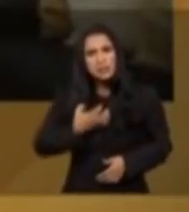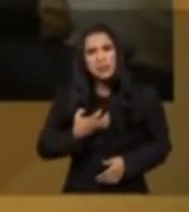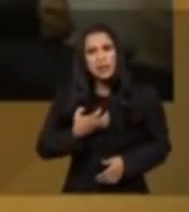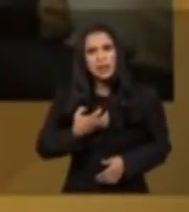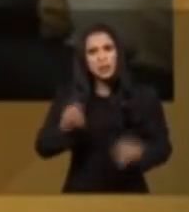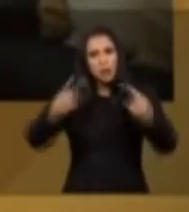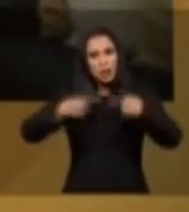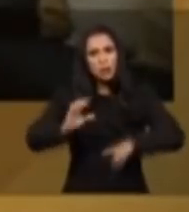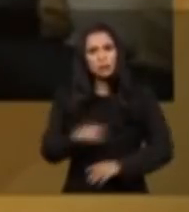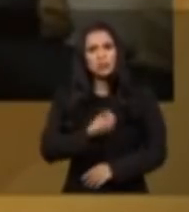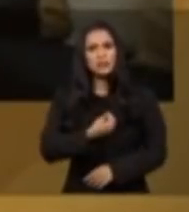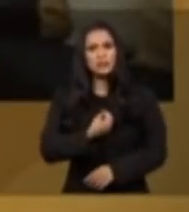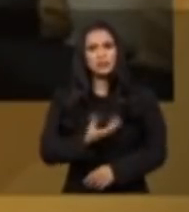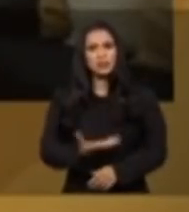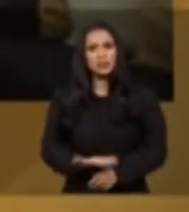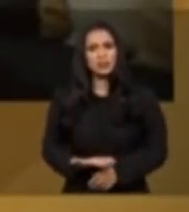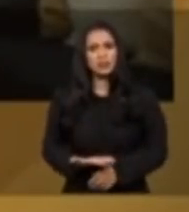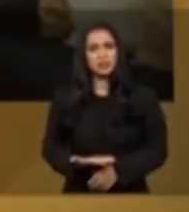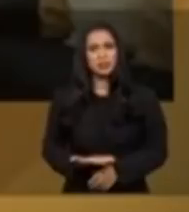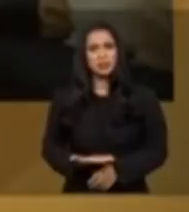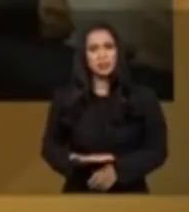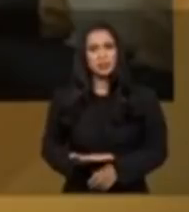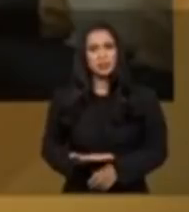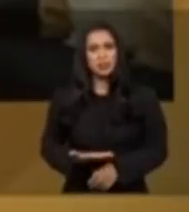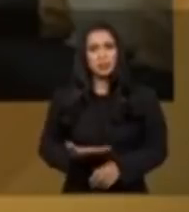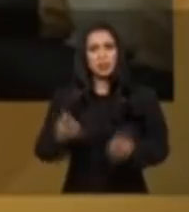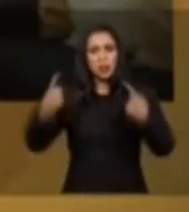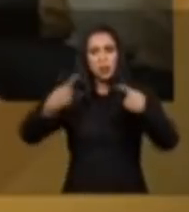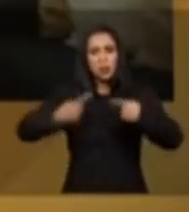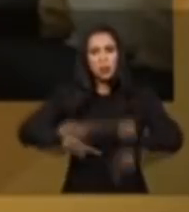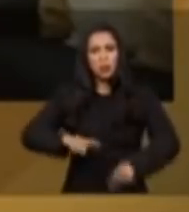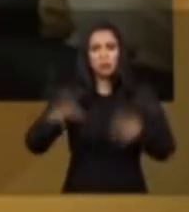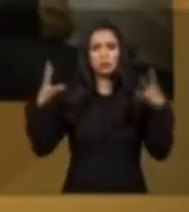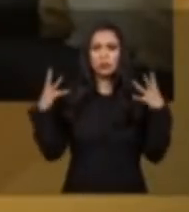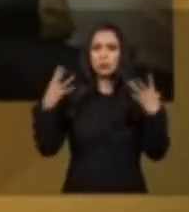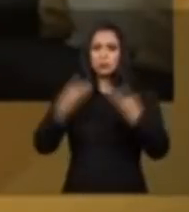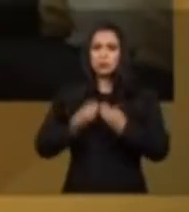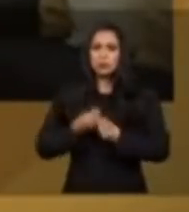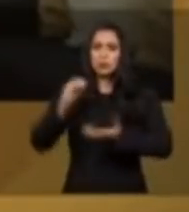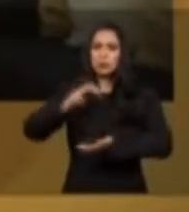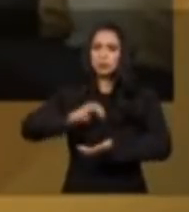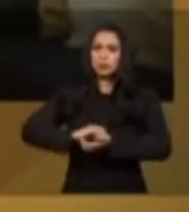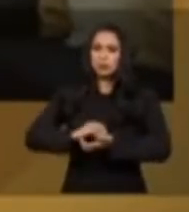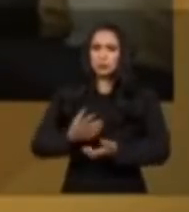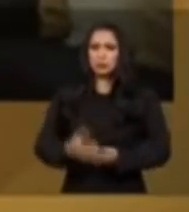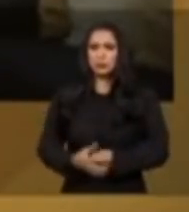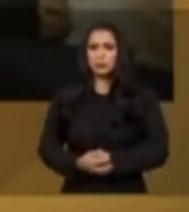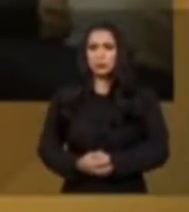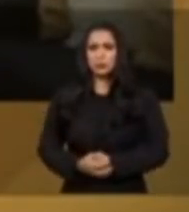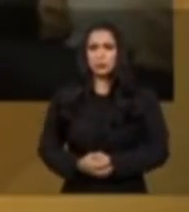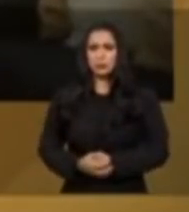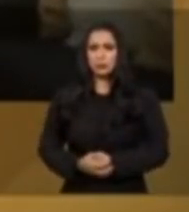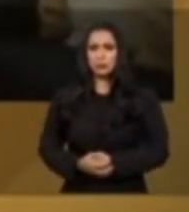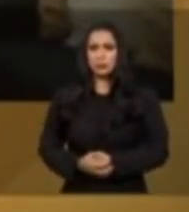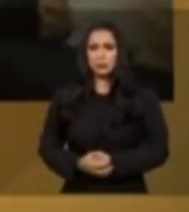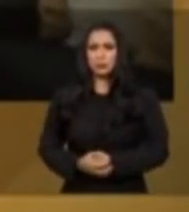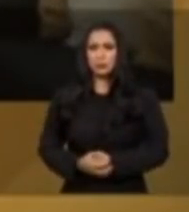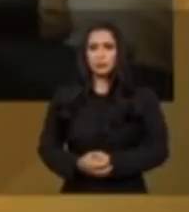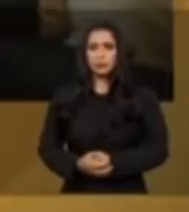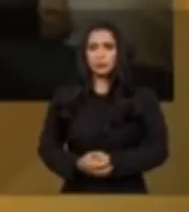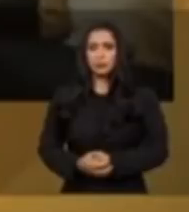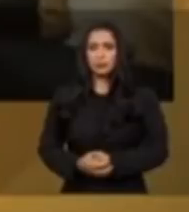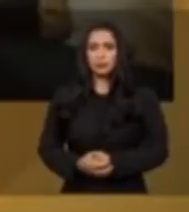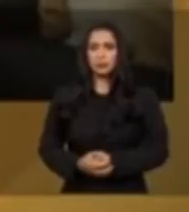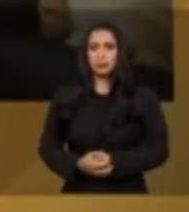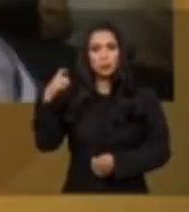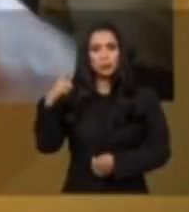de atentados, da tentativa de coação aos ministros do Supremo Tribunal